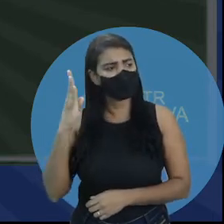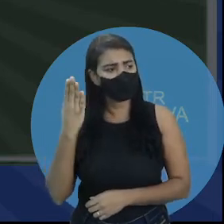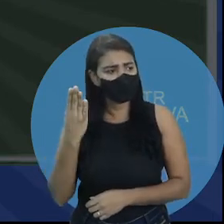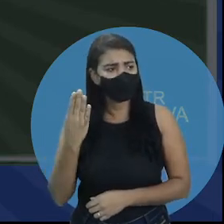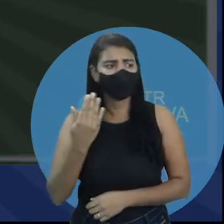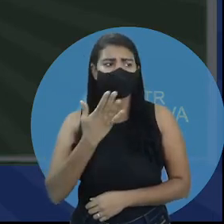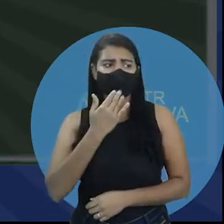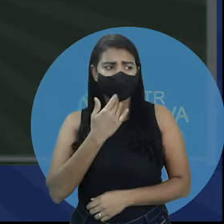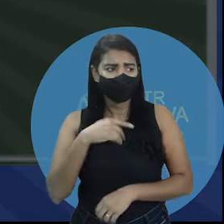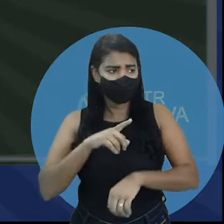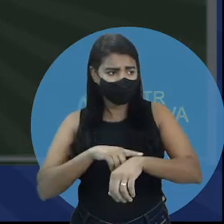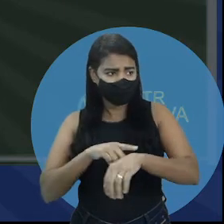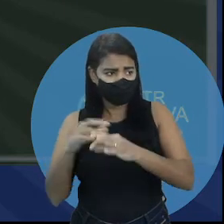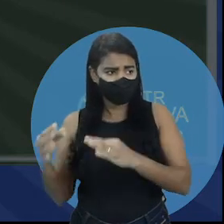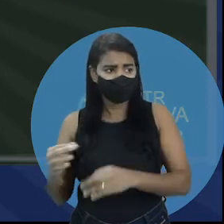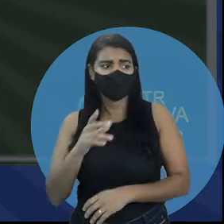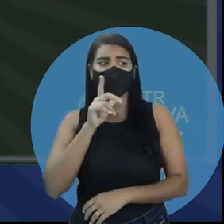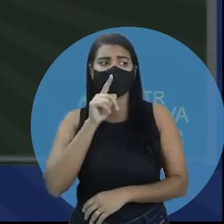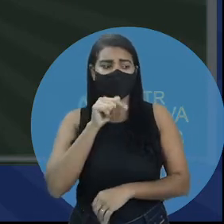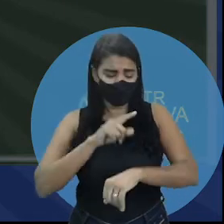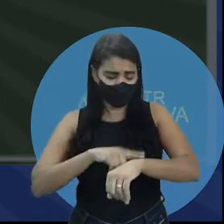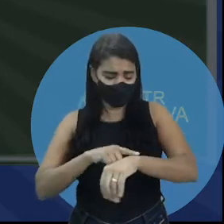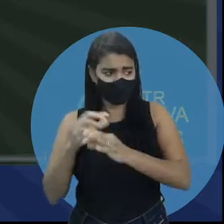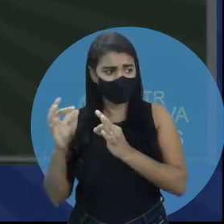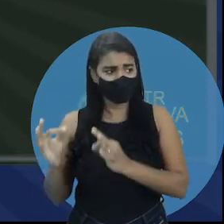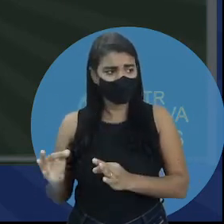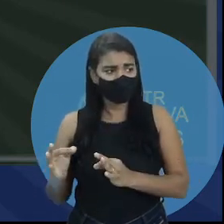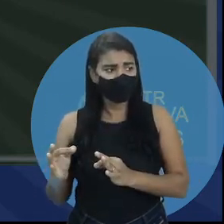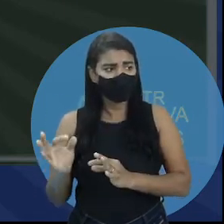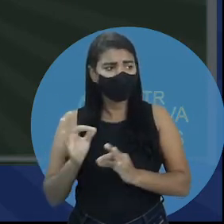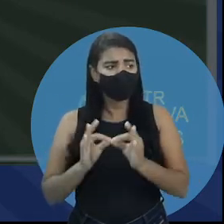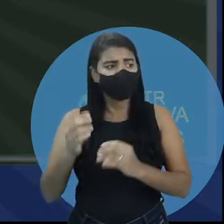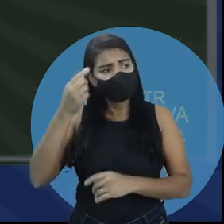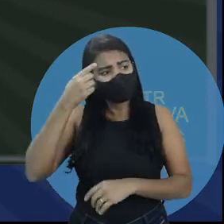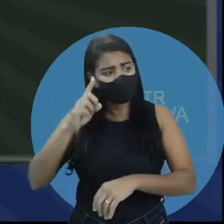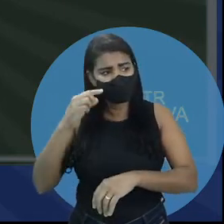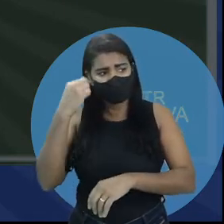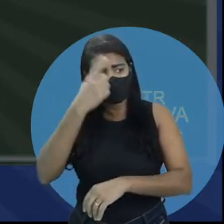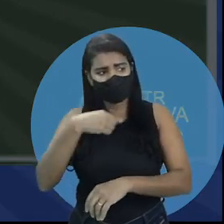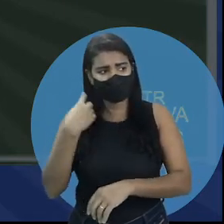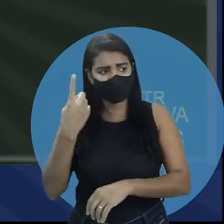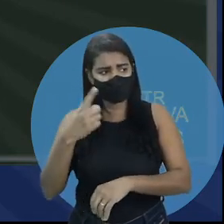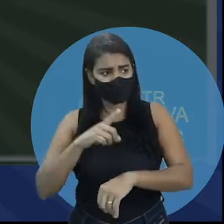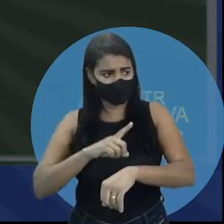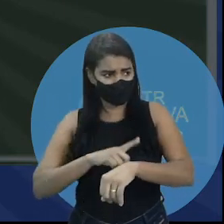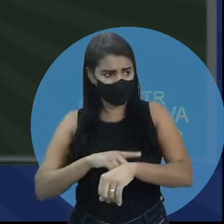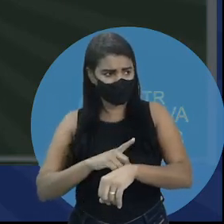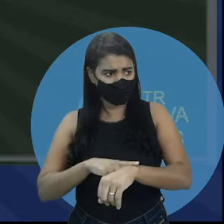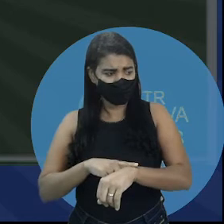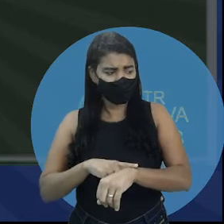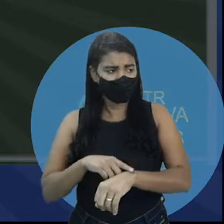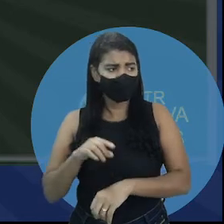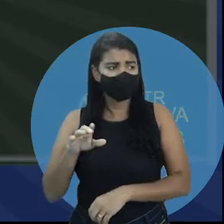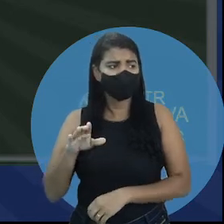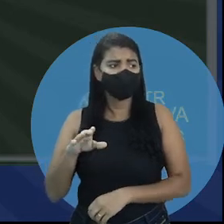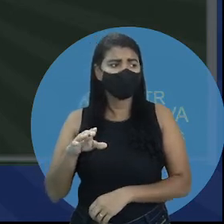alimentar nos horários corretos, beber água no horário correto. E a cada 1 hora se deve ter, no